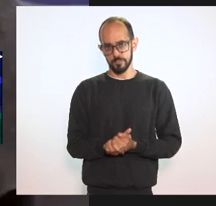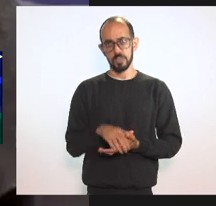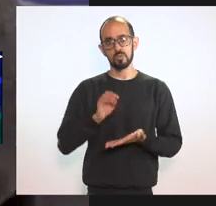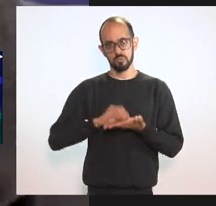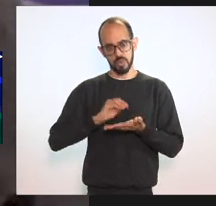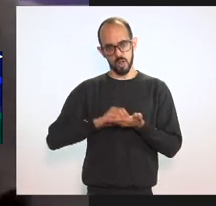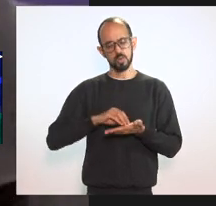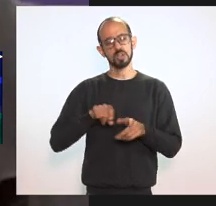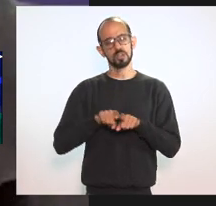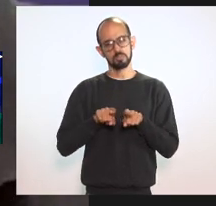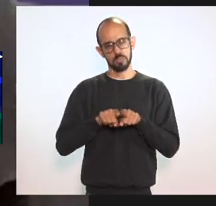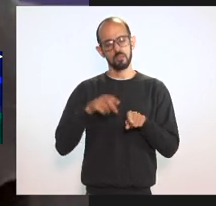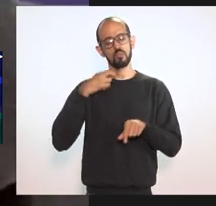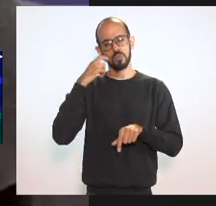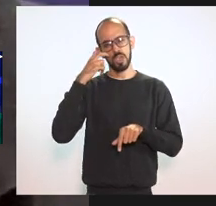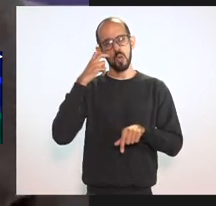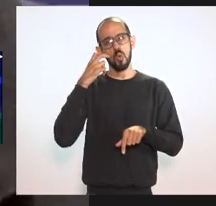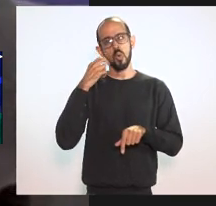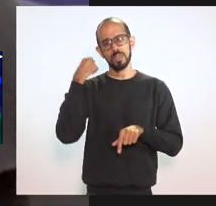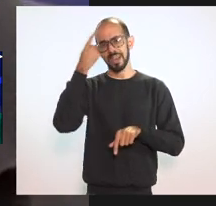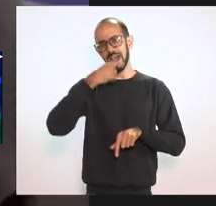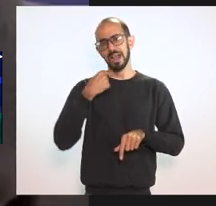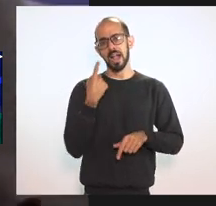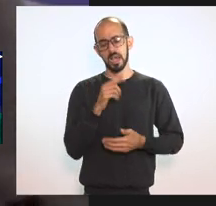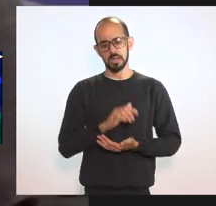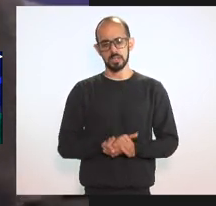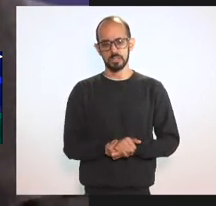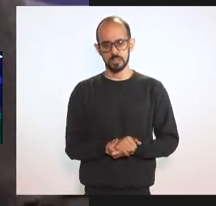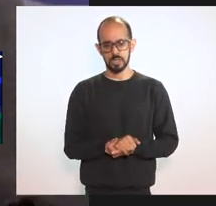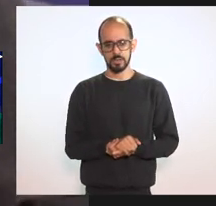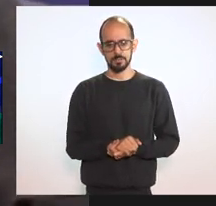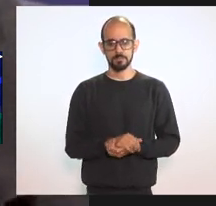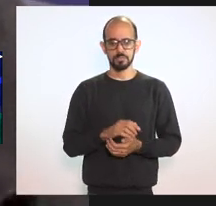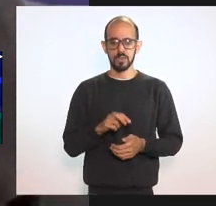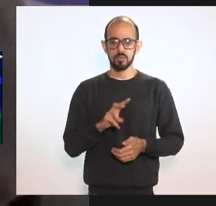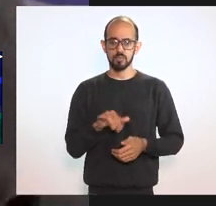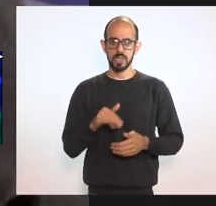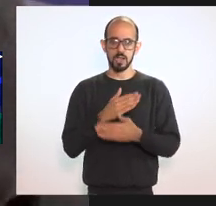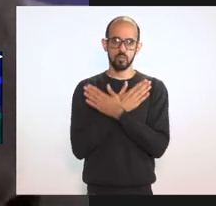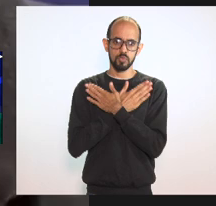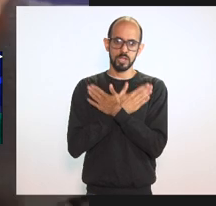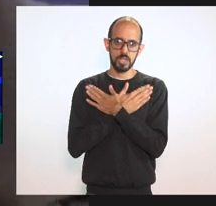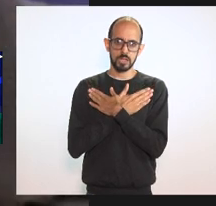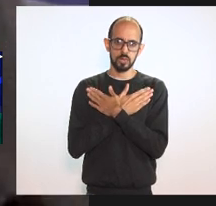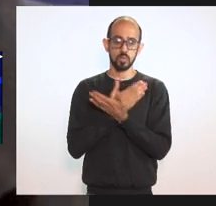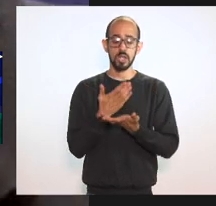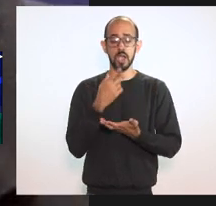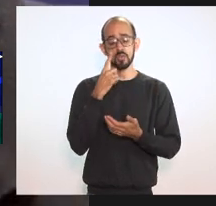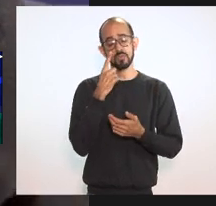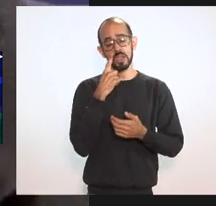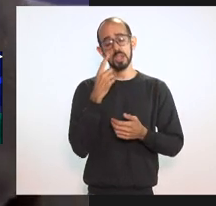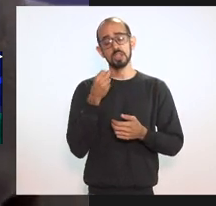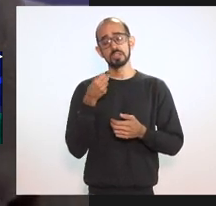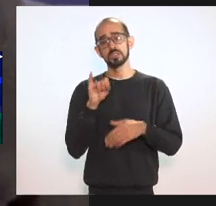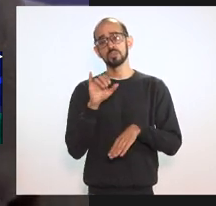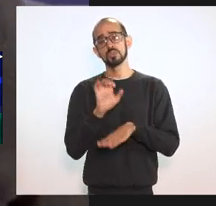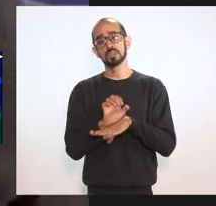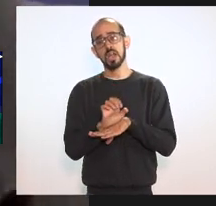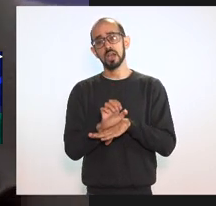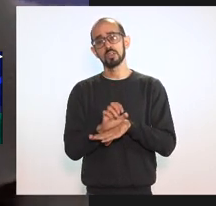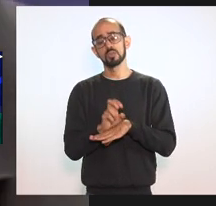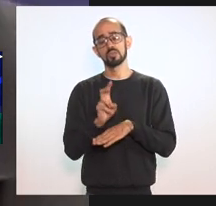falta vergonha na caro mas temos que ter ação a vai dar o feriadão vai quero ver a sua estado para que eu pudesse